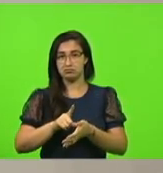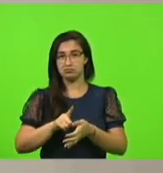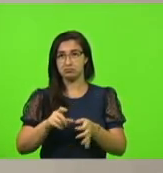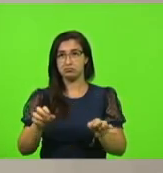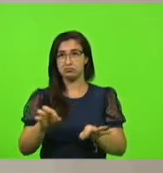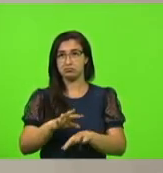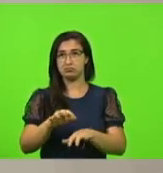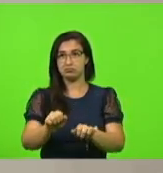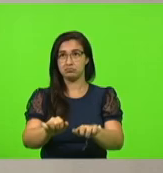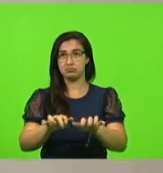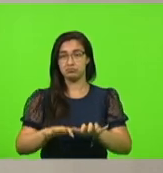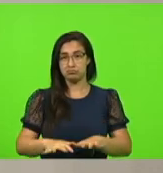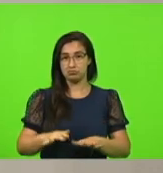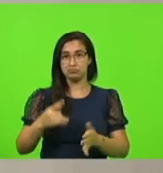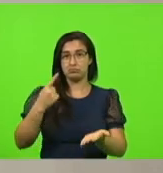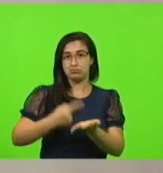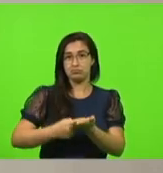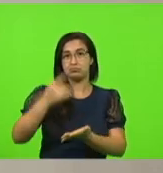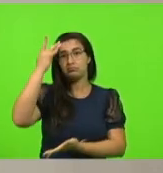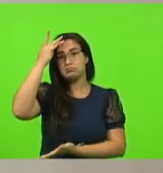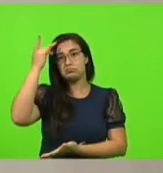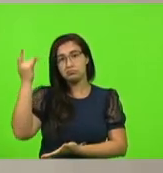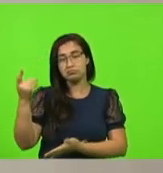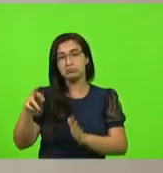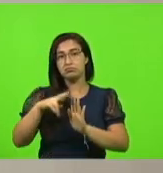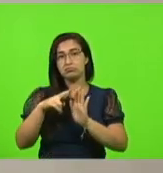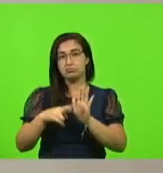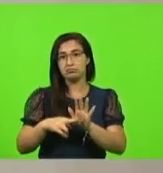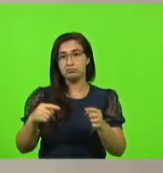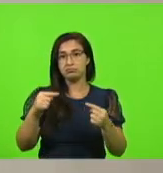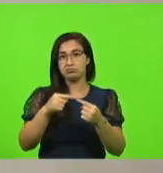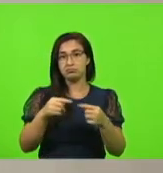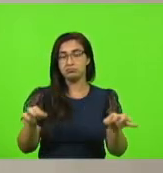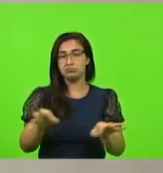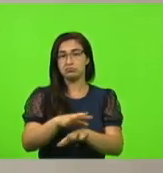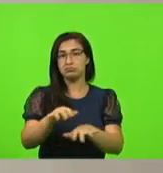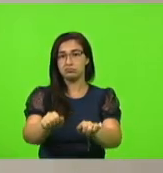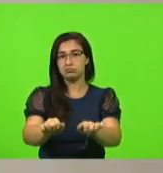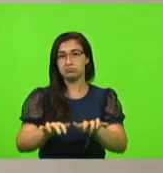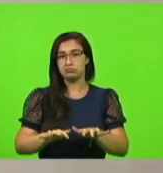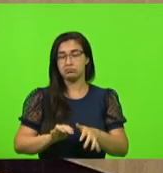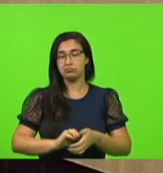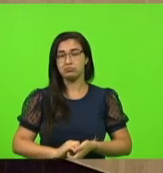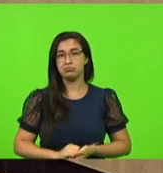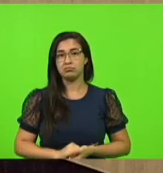sessão ordinária para amanhã no horário regimental. Está encerrada a presente sessão.